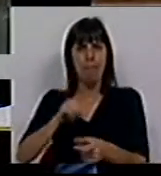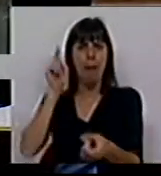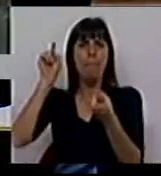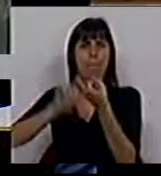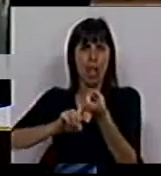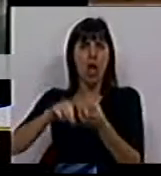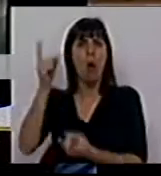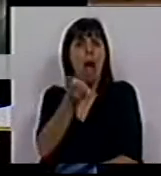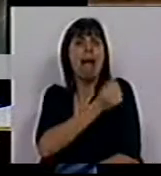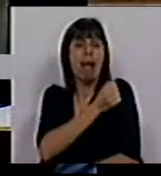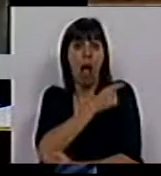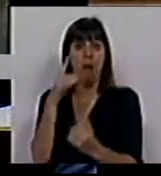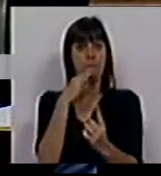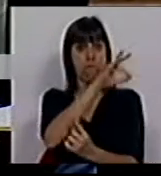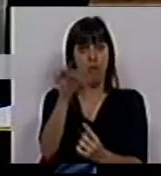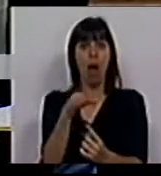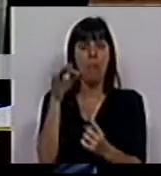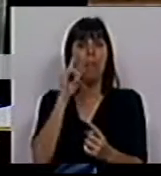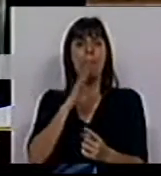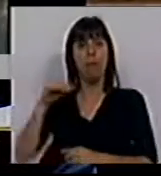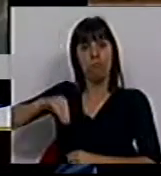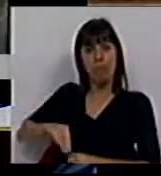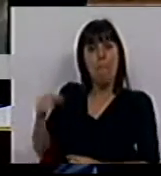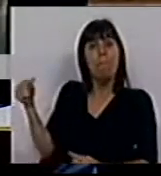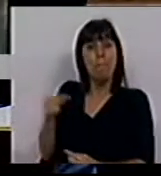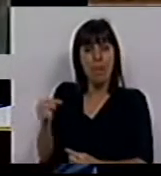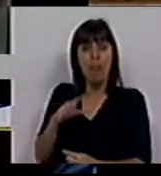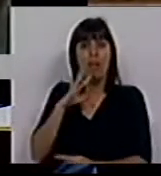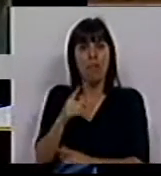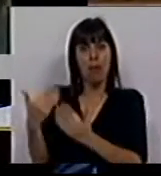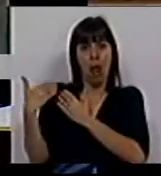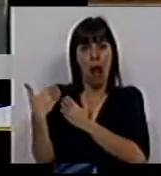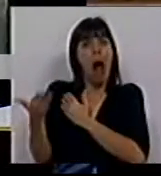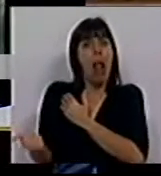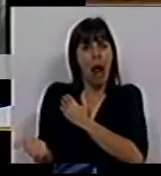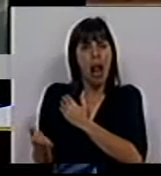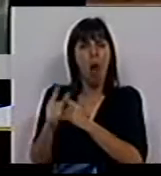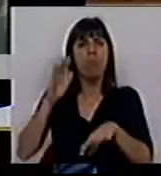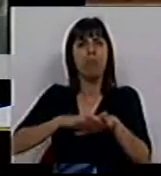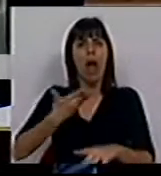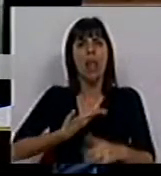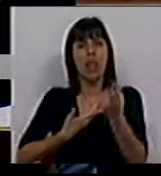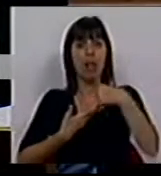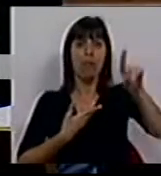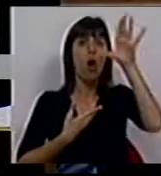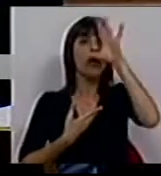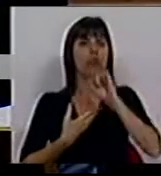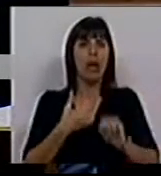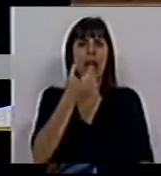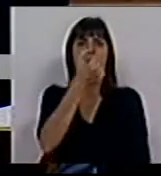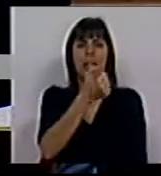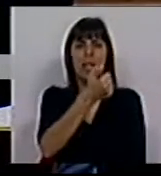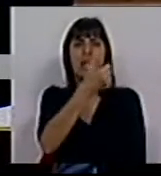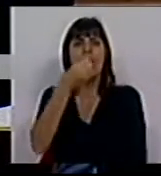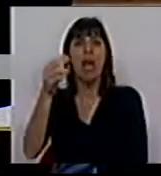penhorar uma casa a uma família de uma mãe que recebe salário mínimo e tem filhos a cargo por uma dívida ao Estado de